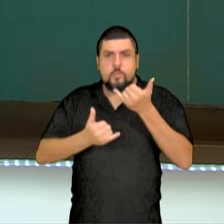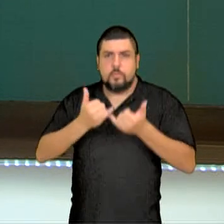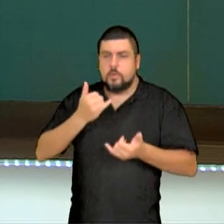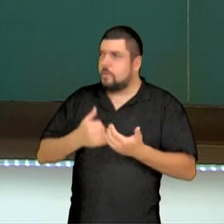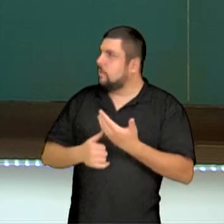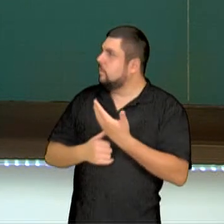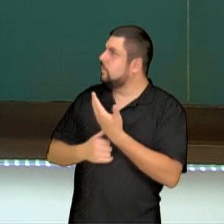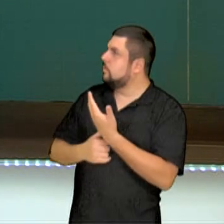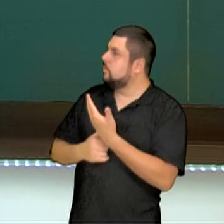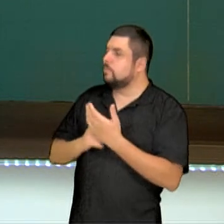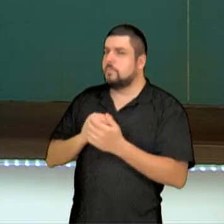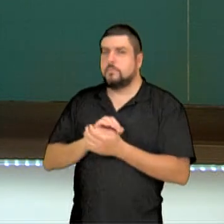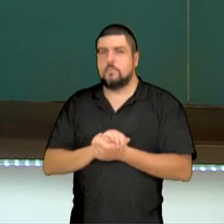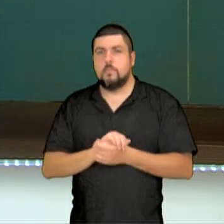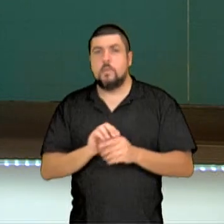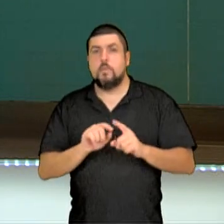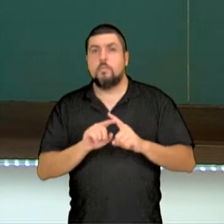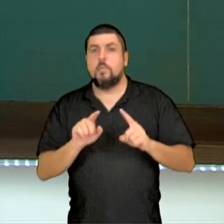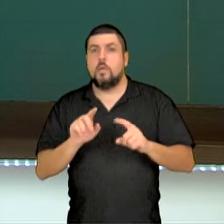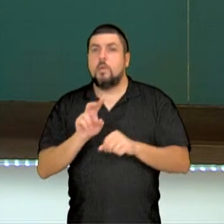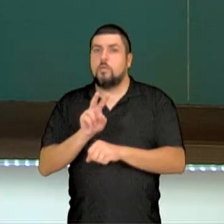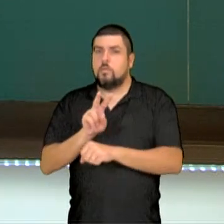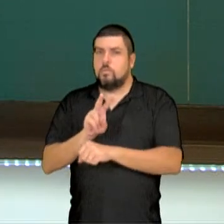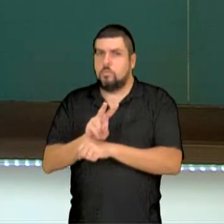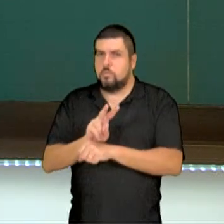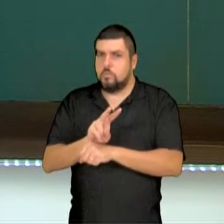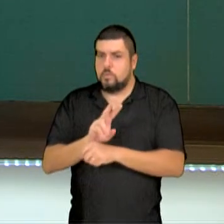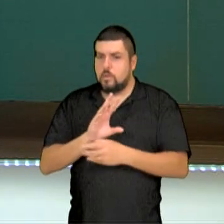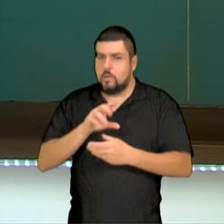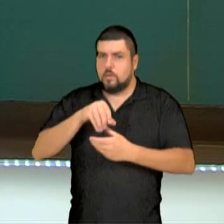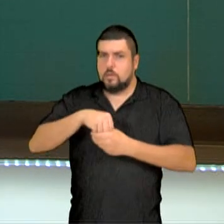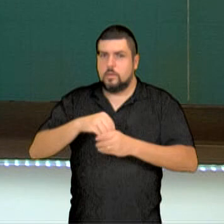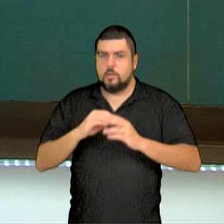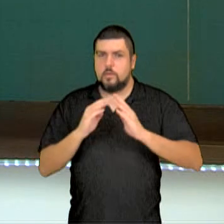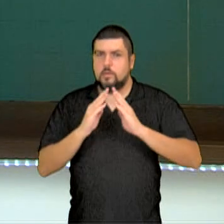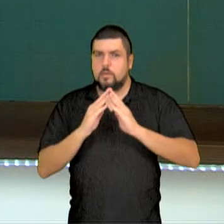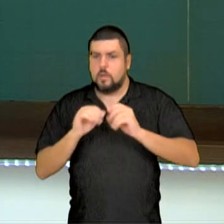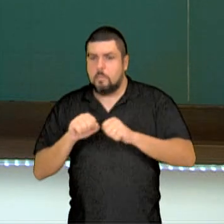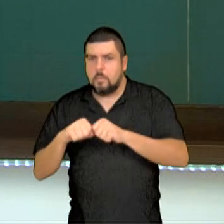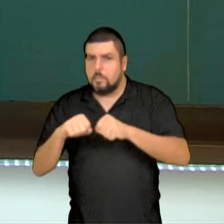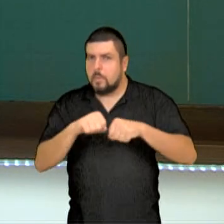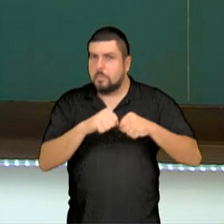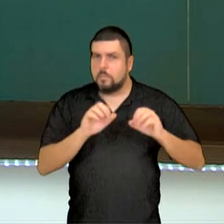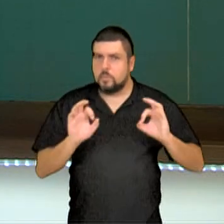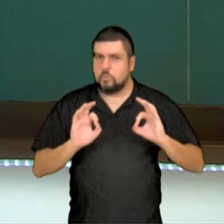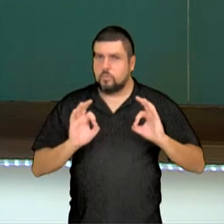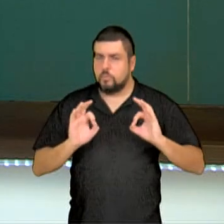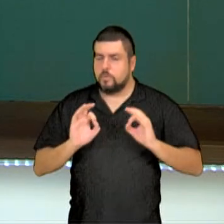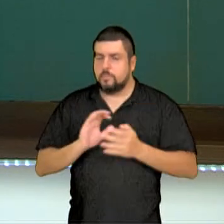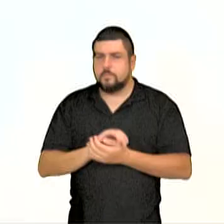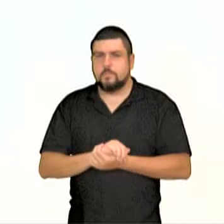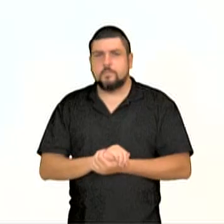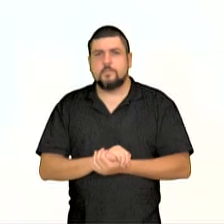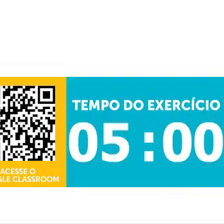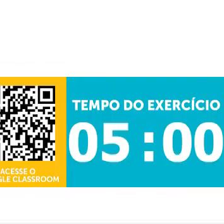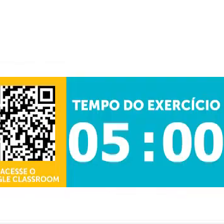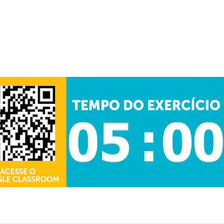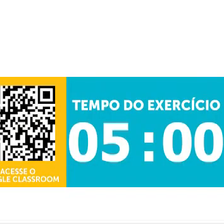vão, né, realizar um movimento muito difícil, tentem fazer o mais fácil para não se machucarem. Tá? Já voltamos.